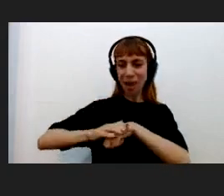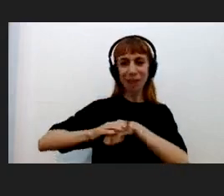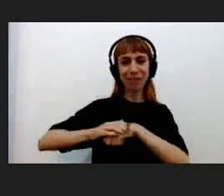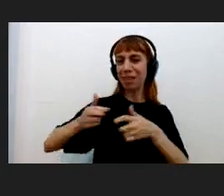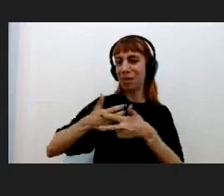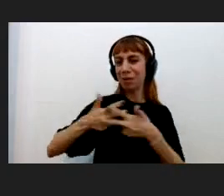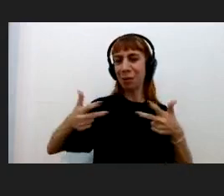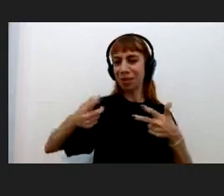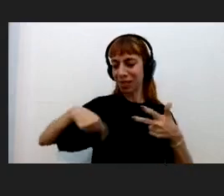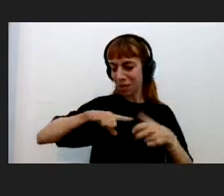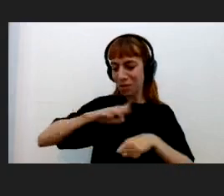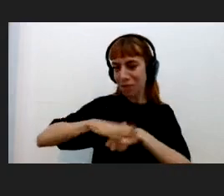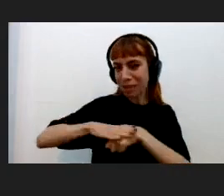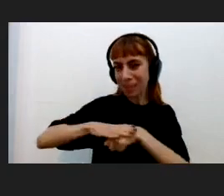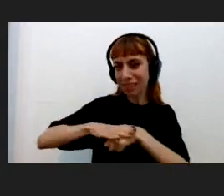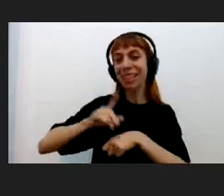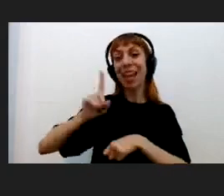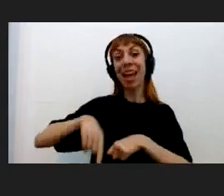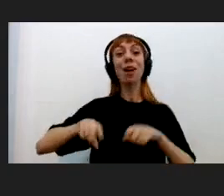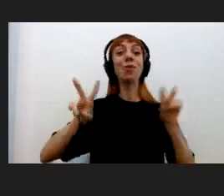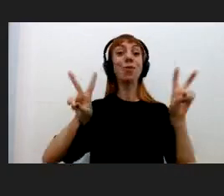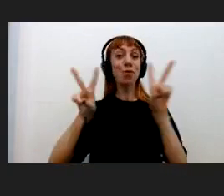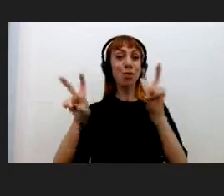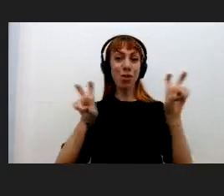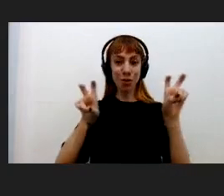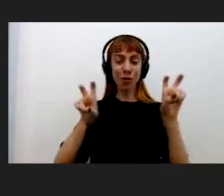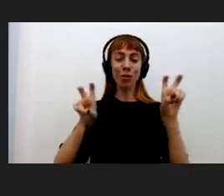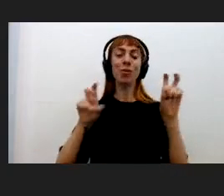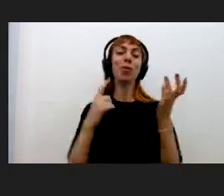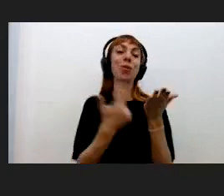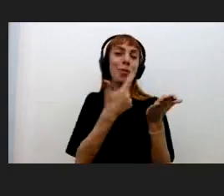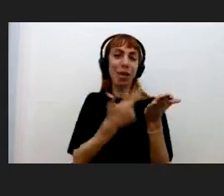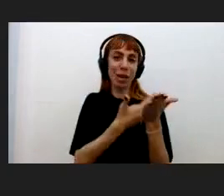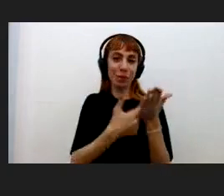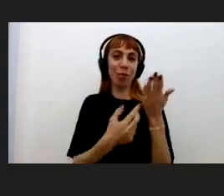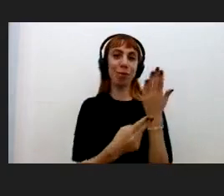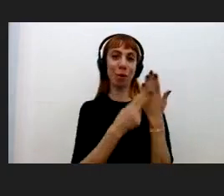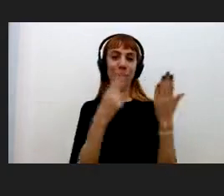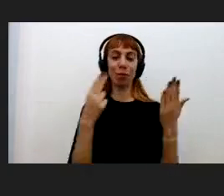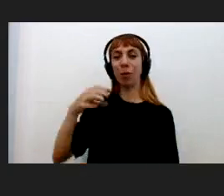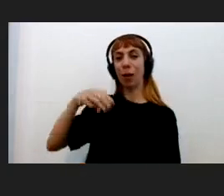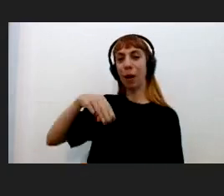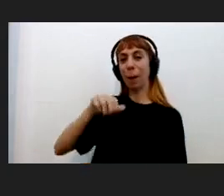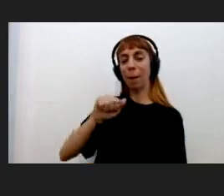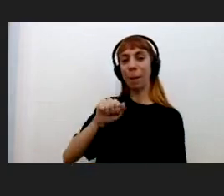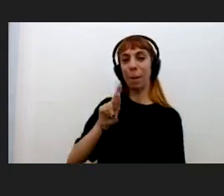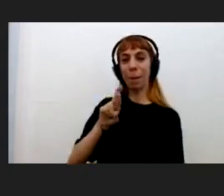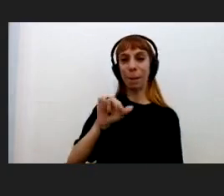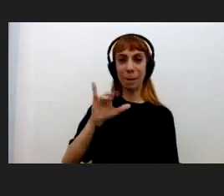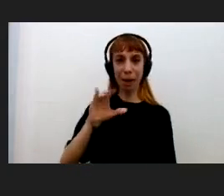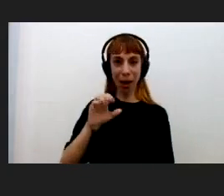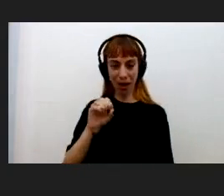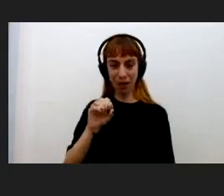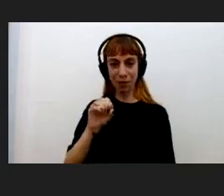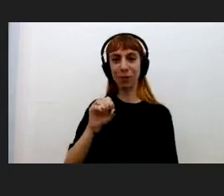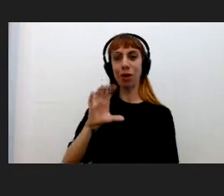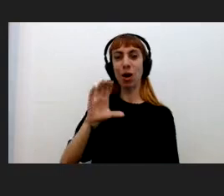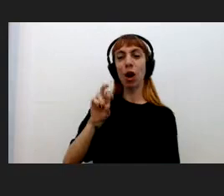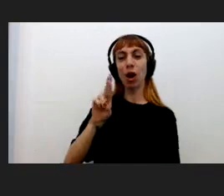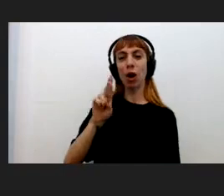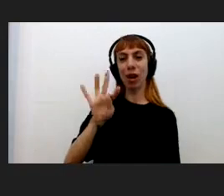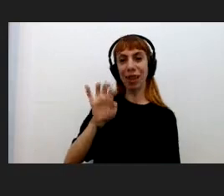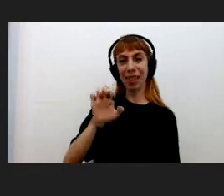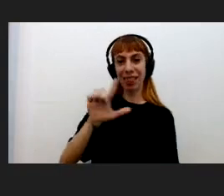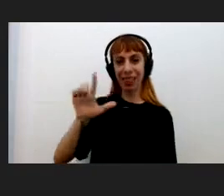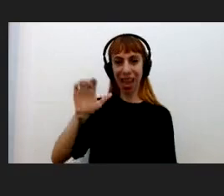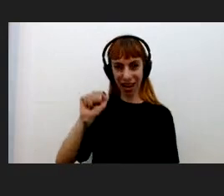de um livro do Mário Sérgio Cortella, né? Que eu não cheguei a ler. E depois eu fui pesquisar a respeito e vi que era o mesmo título.